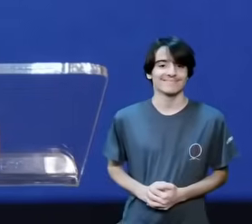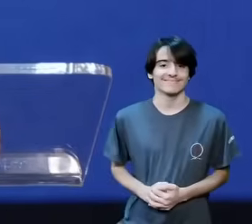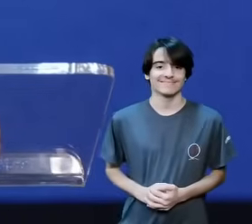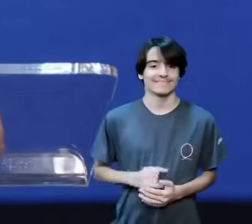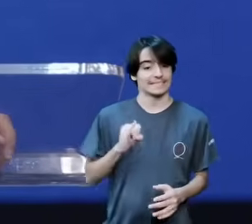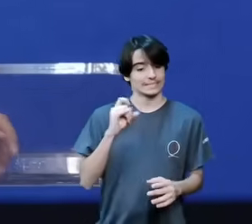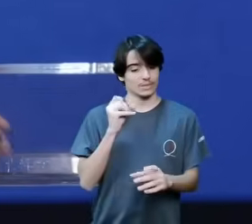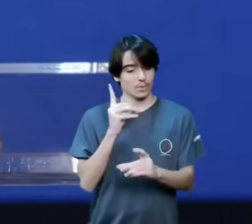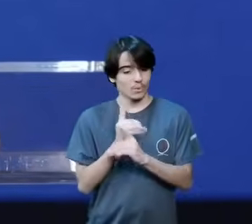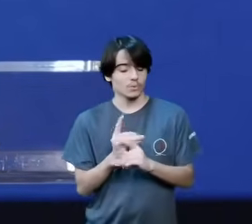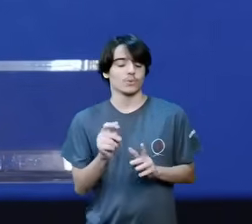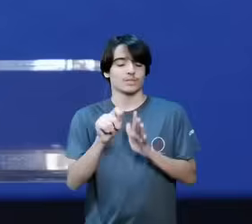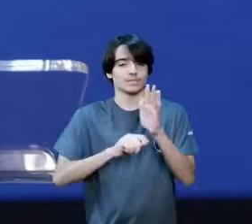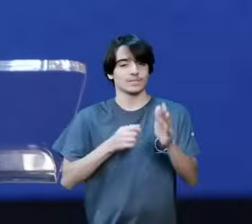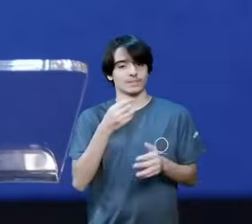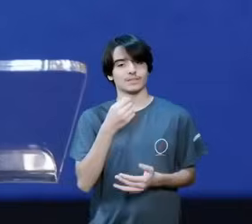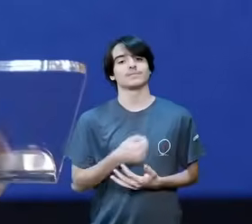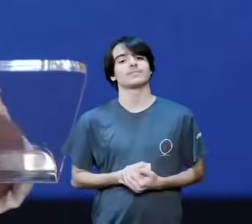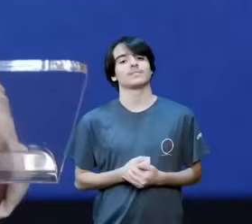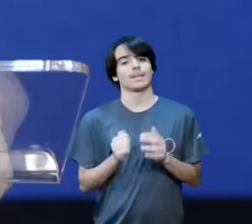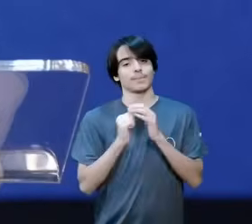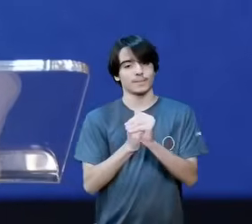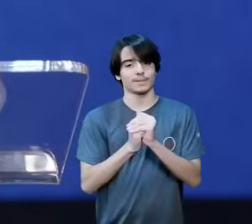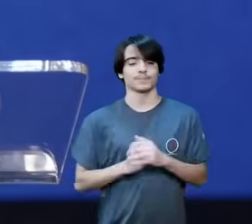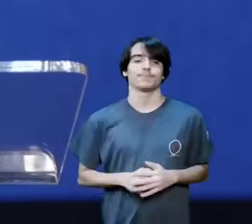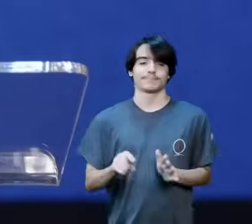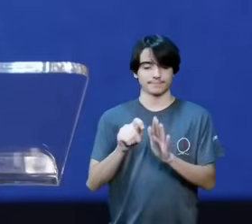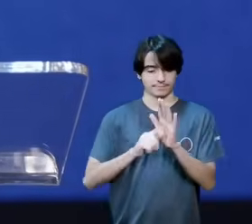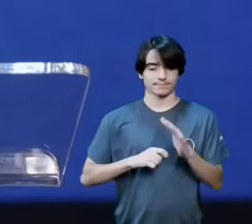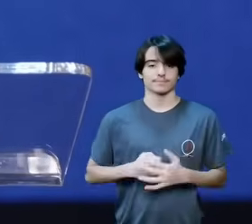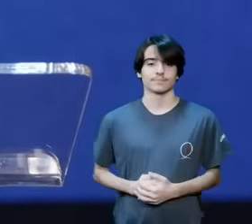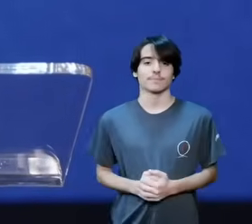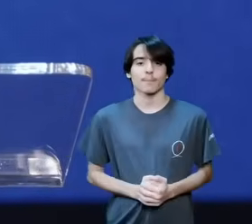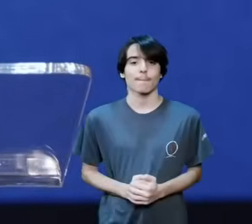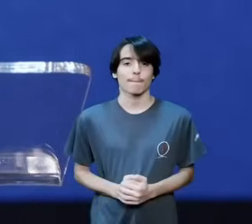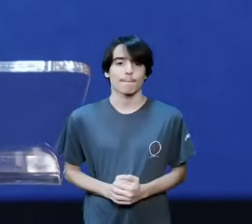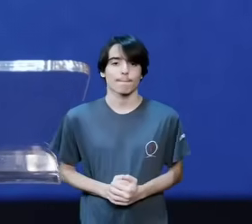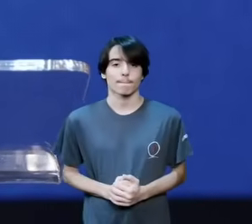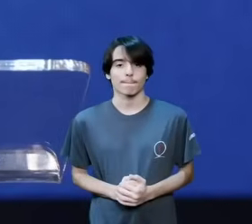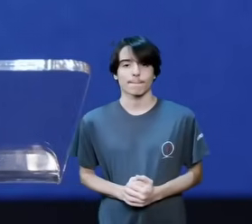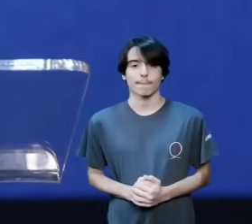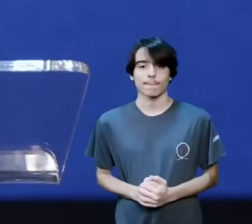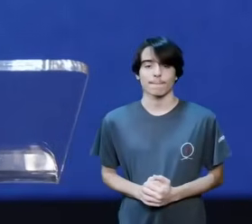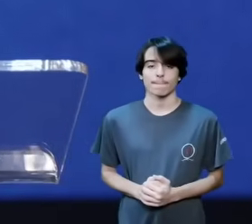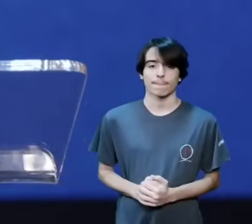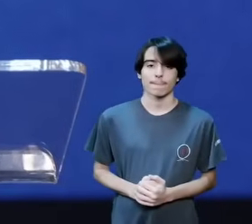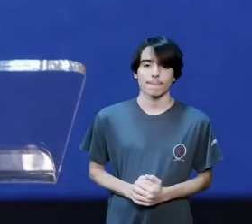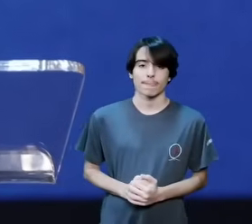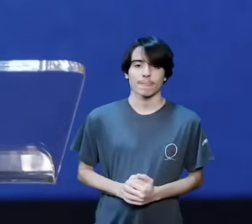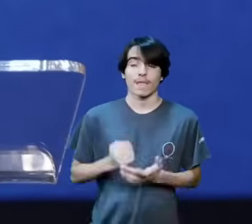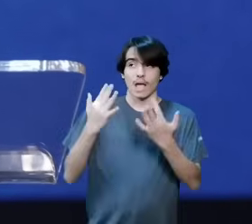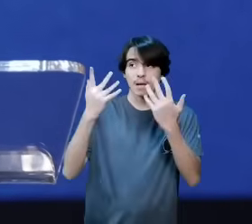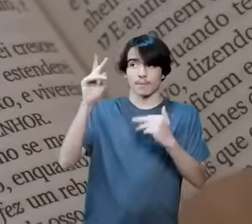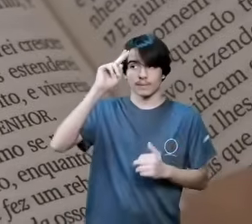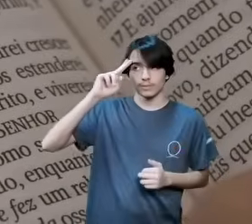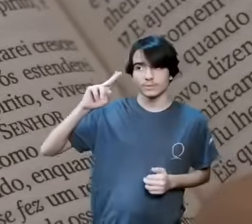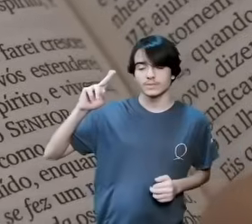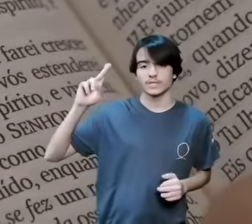diga amém. Diz assim o texto: veio sobre mim a mão do